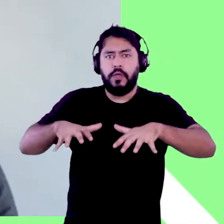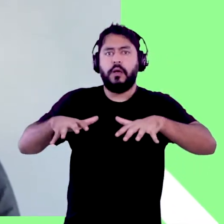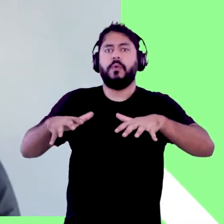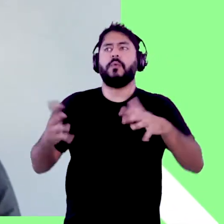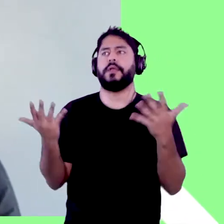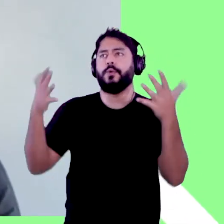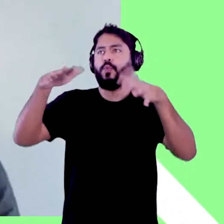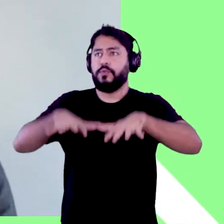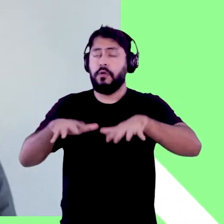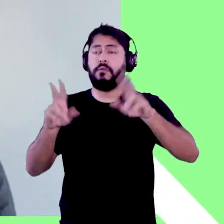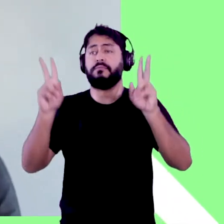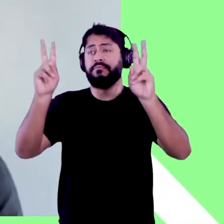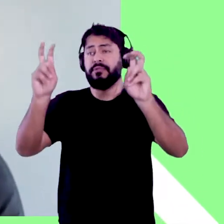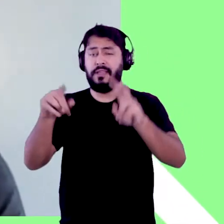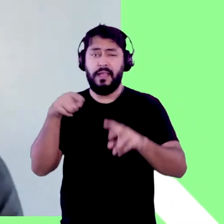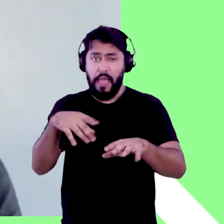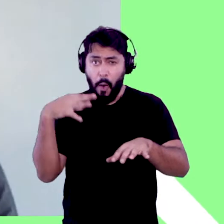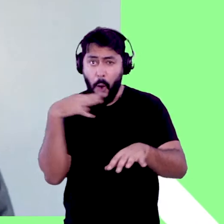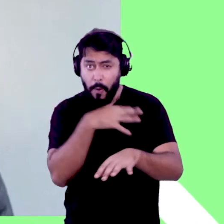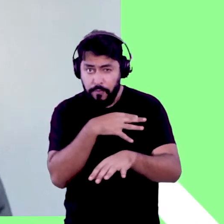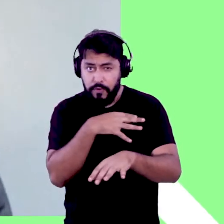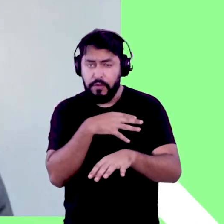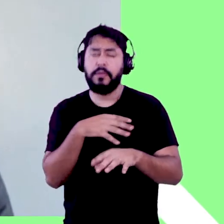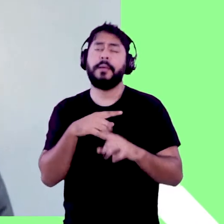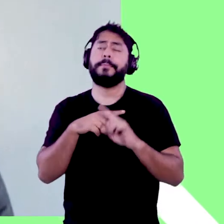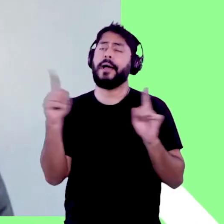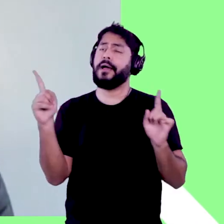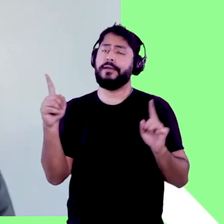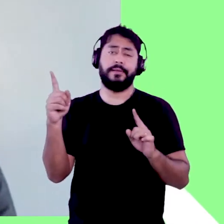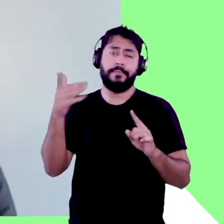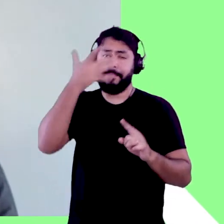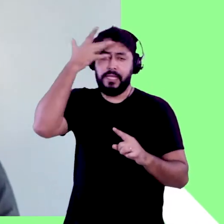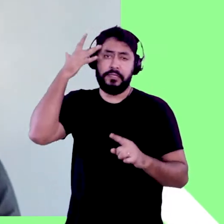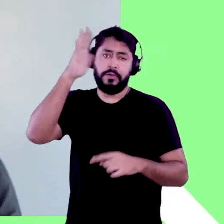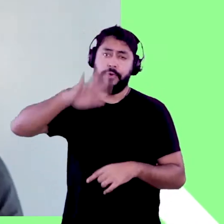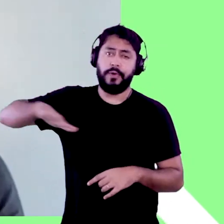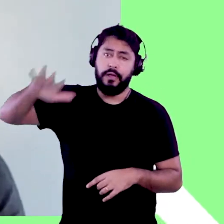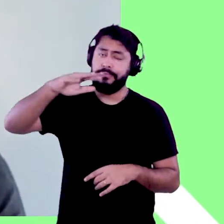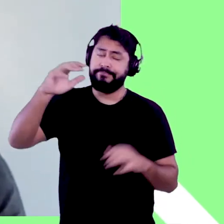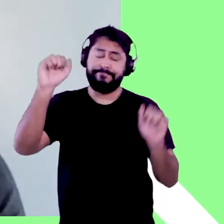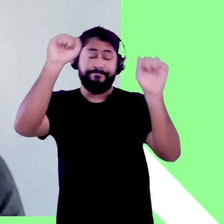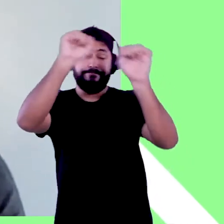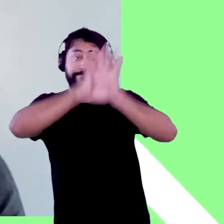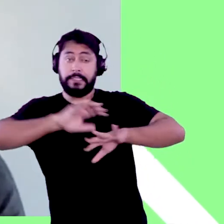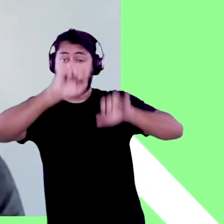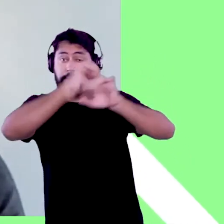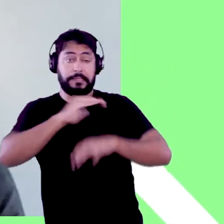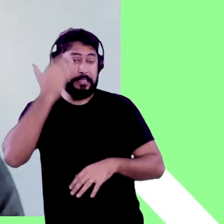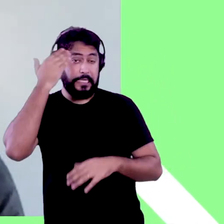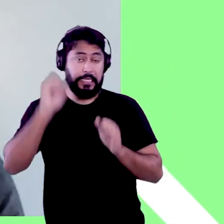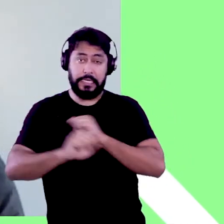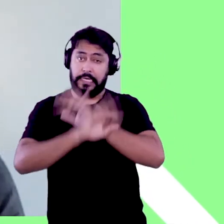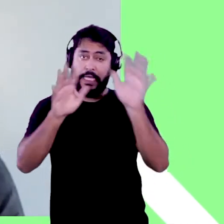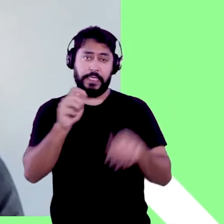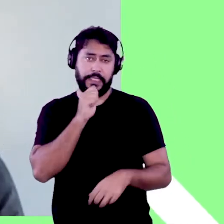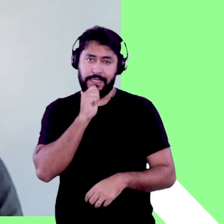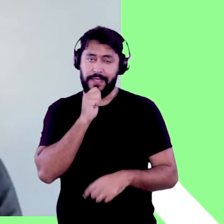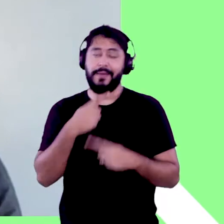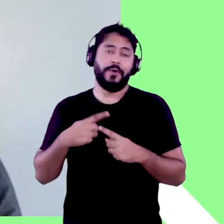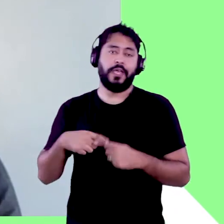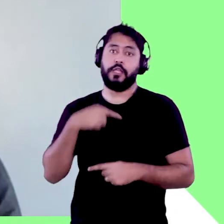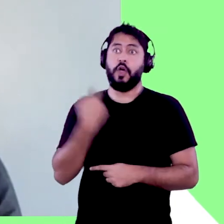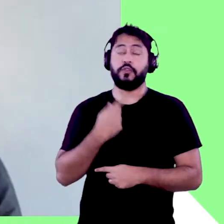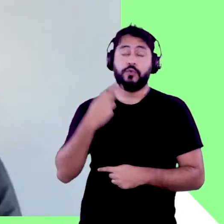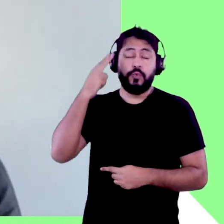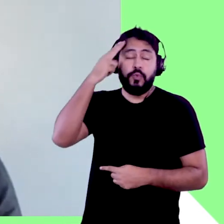que seria óbvia, mas não é, né? A gente fala que o sonho da inclusão é a gente não ter que mais falar sobre inclusão quando a